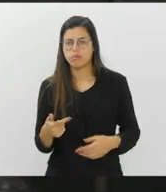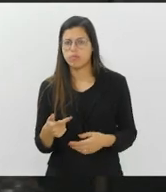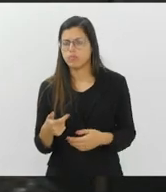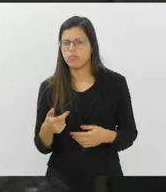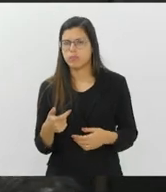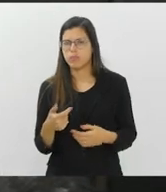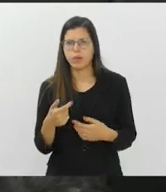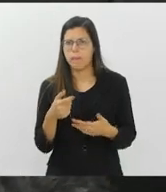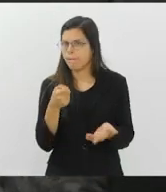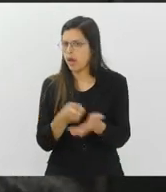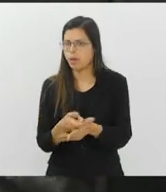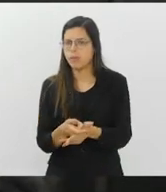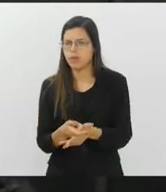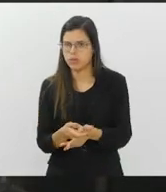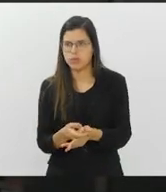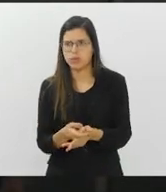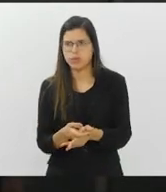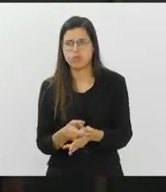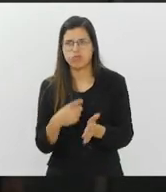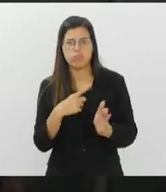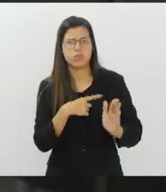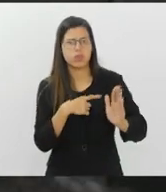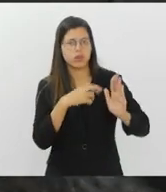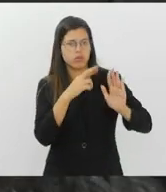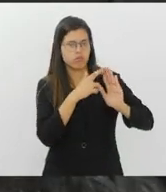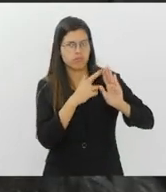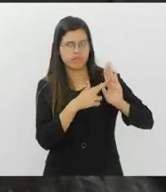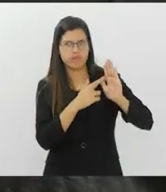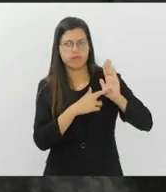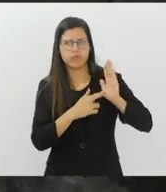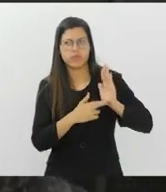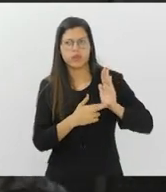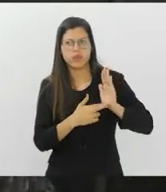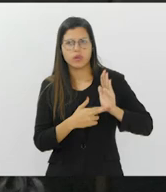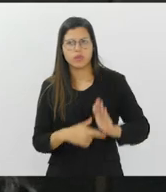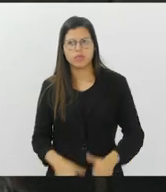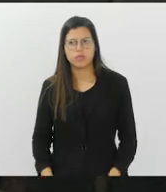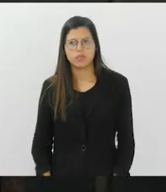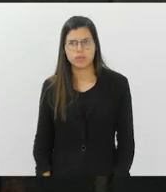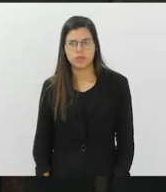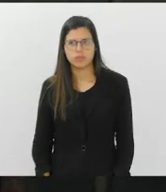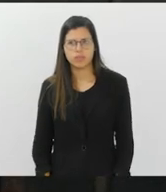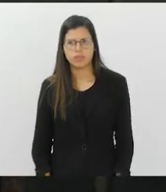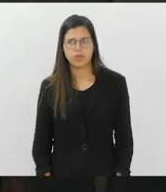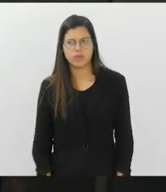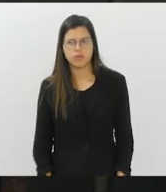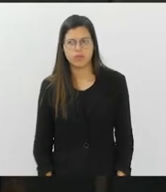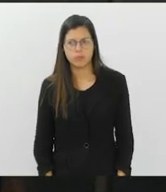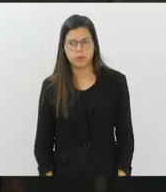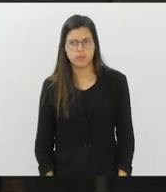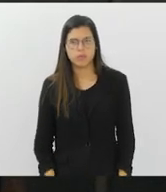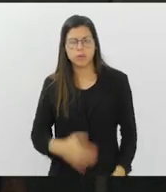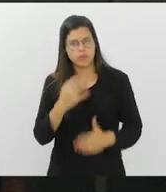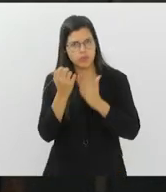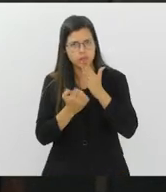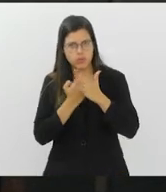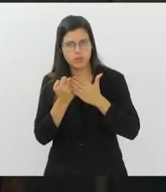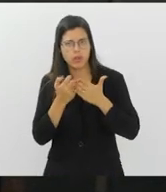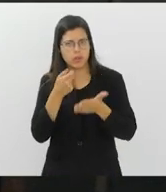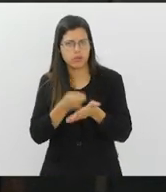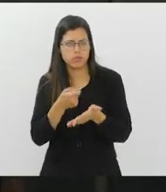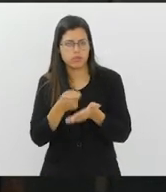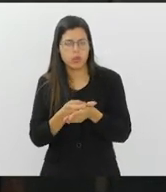desse beneficiário. Isso está previsto na regra, está previsto na nossa norma, em que as operadoras são obrigadas a arcar